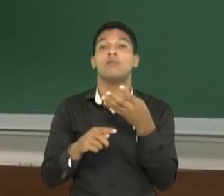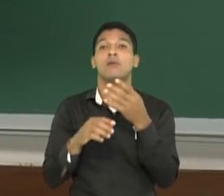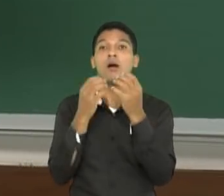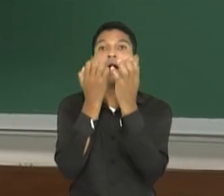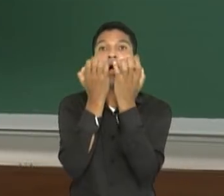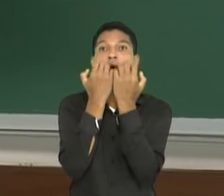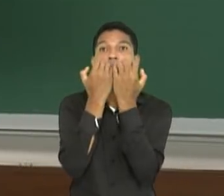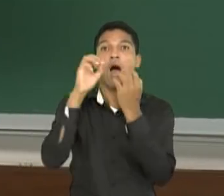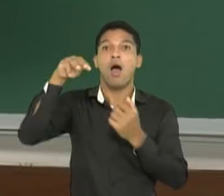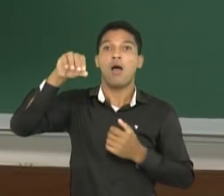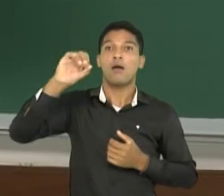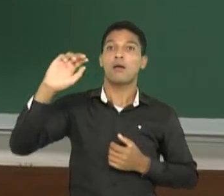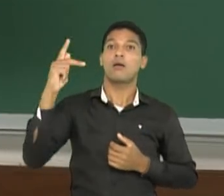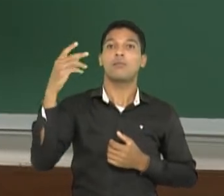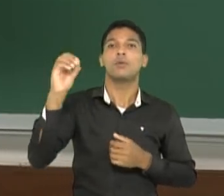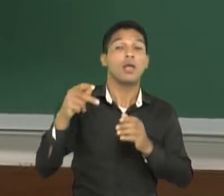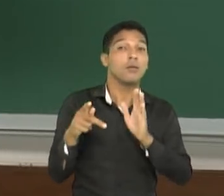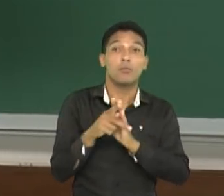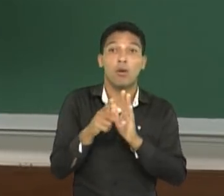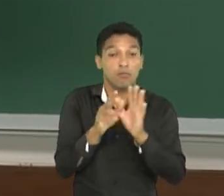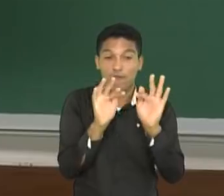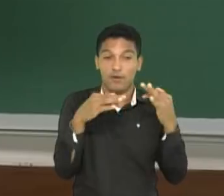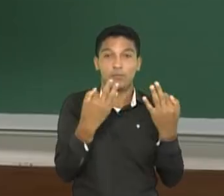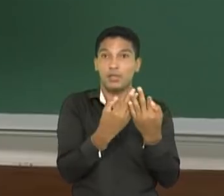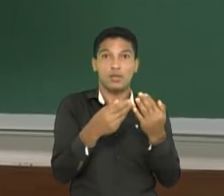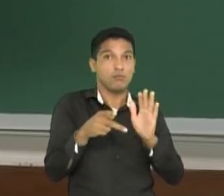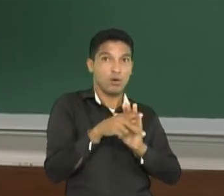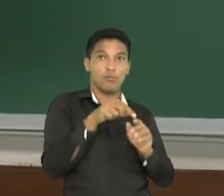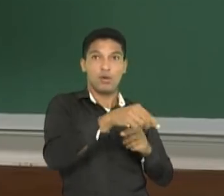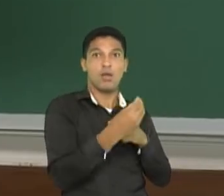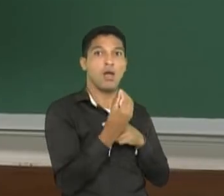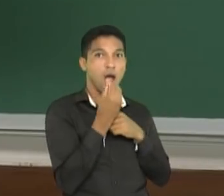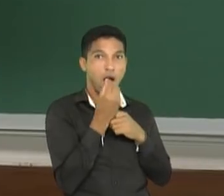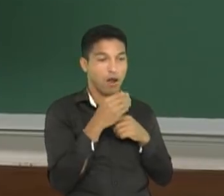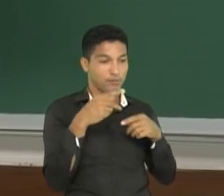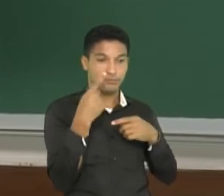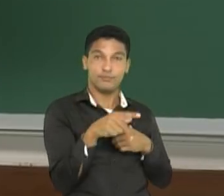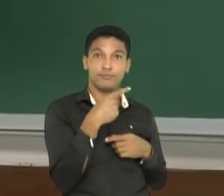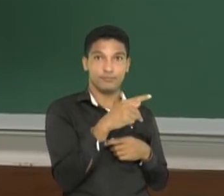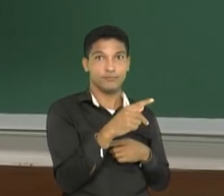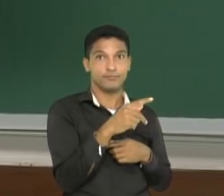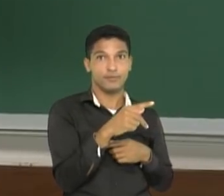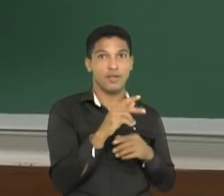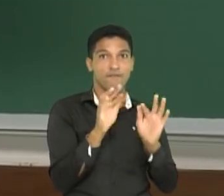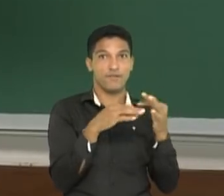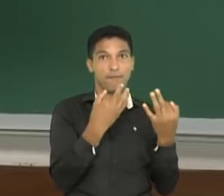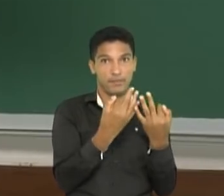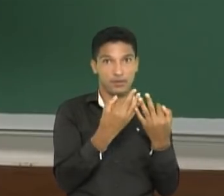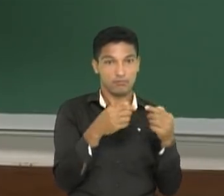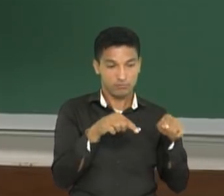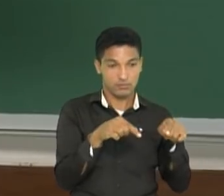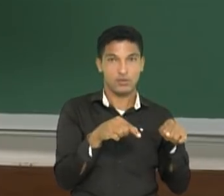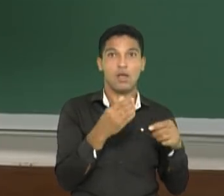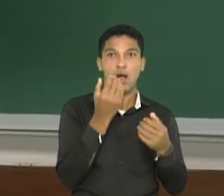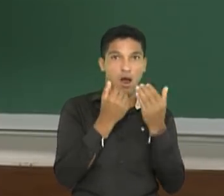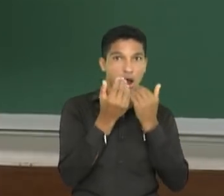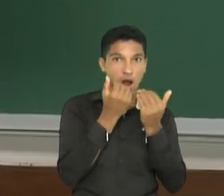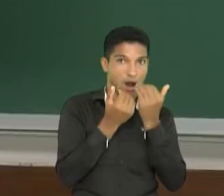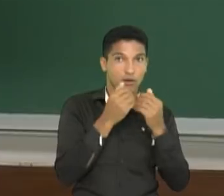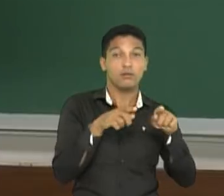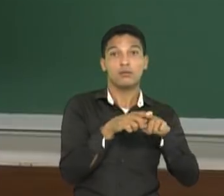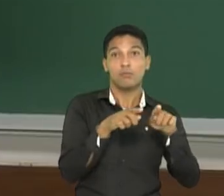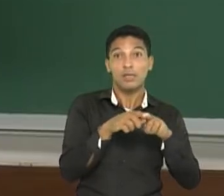essa, que é aquela ideia da policultura. Produz vários itens para atender o consumo da família e para vender na região